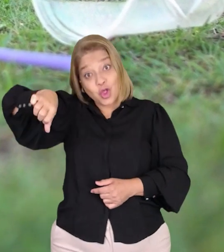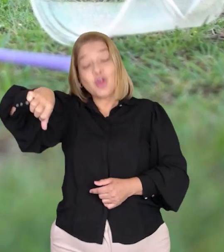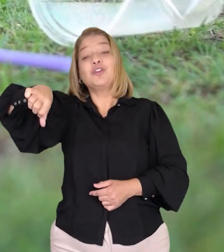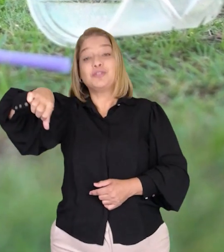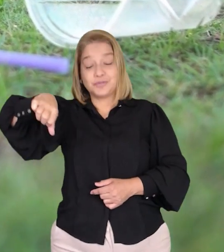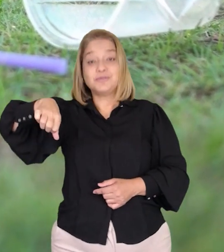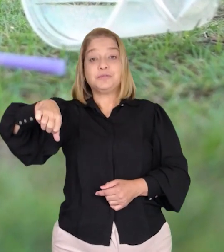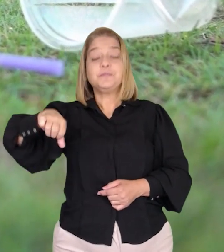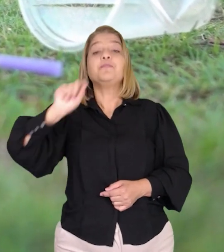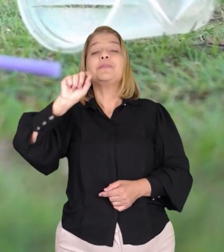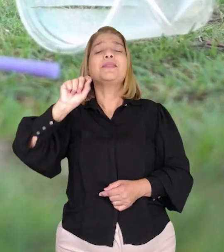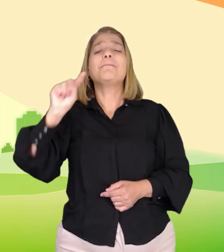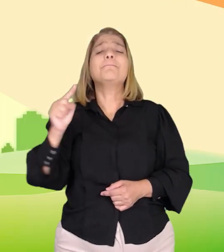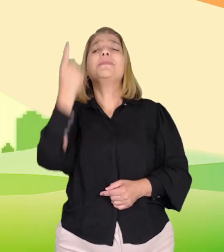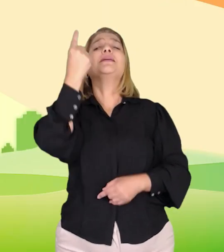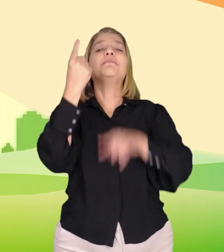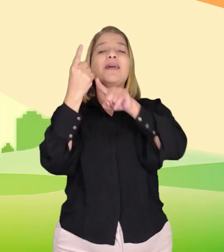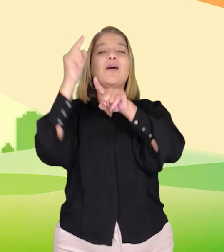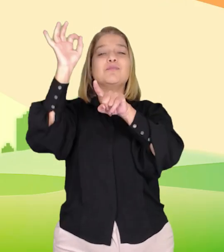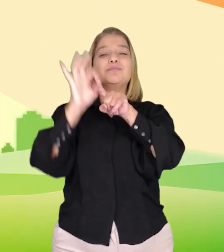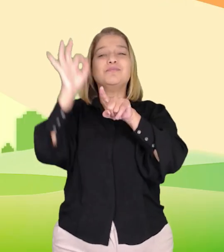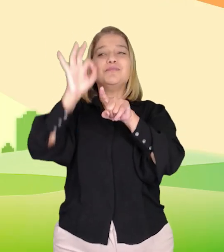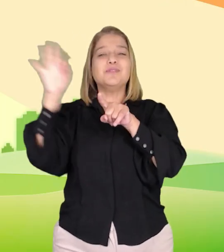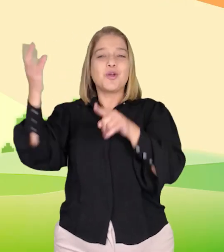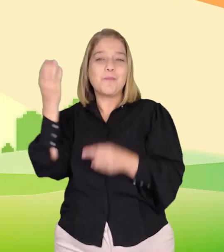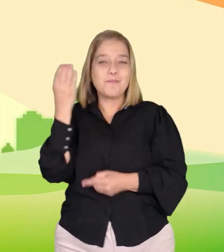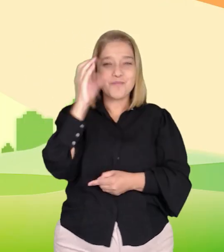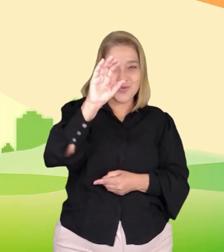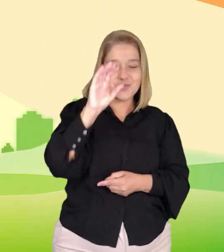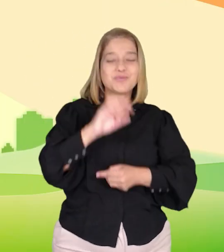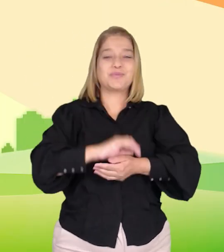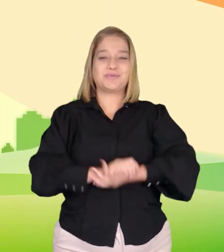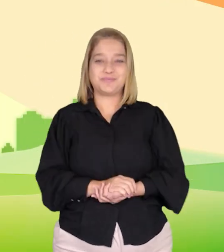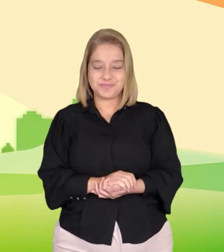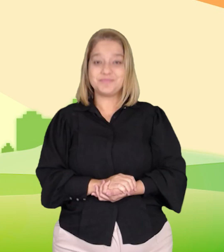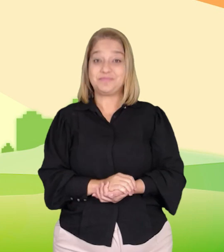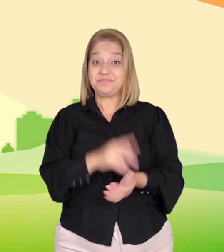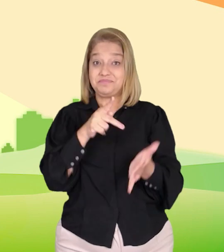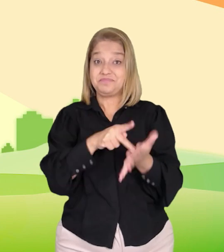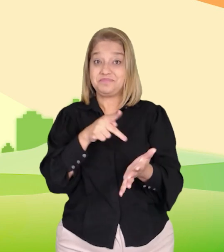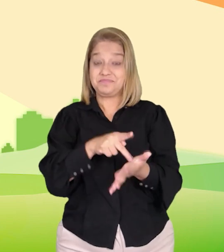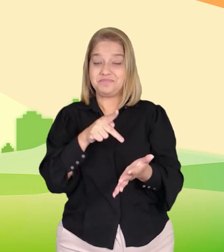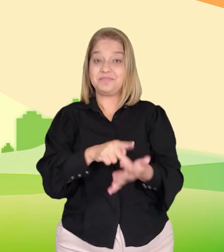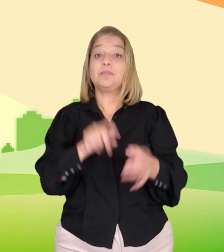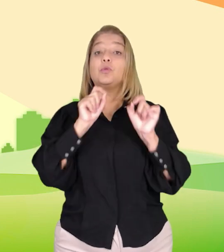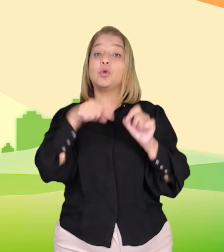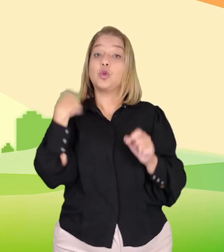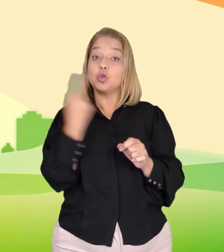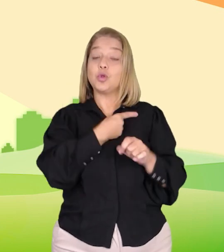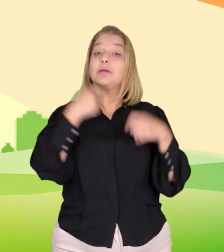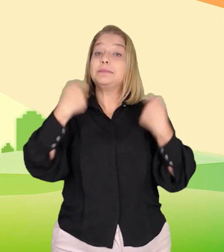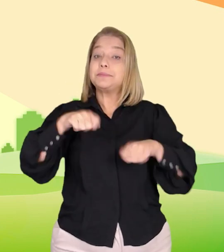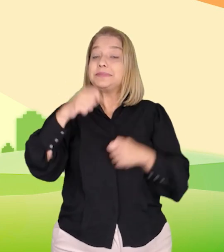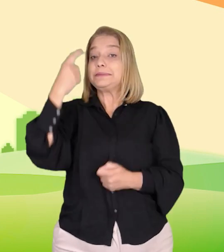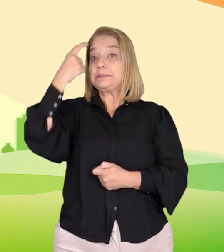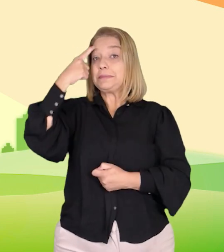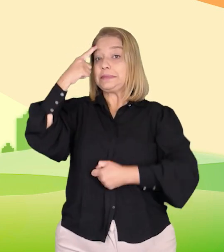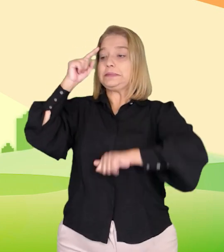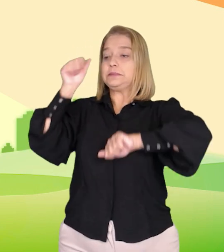que em 2019, quando o primeiro índice foi lançado. Exatamente,